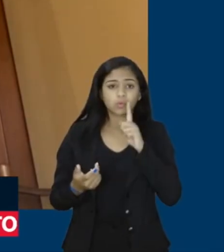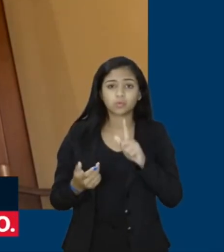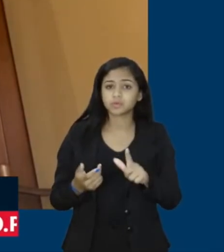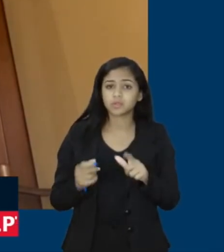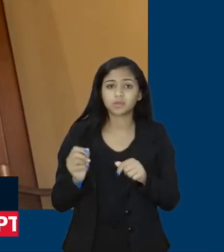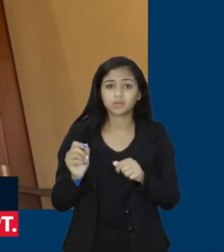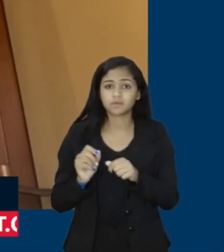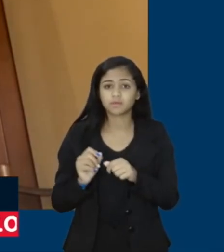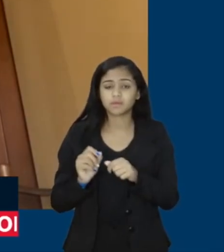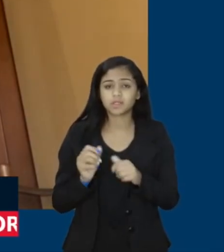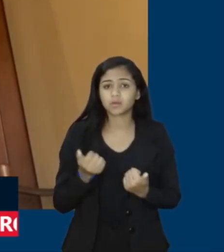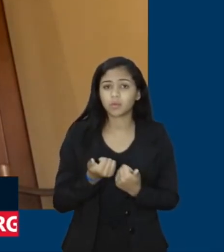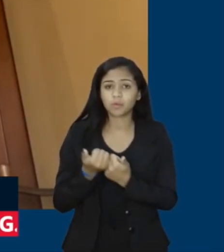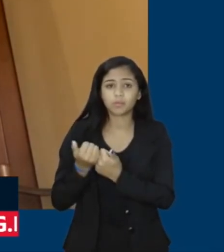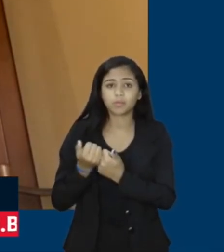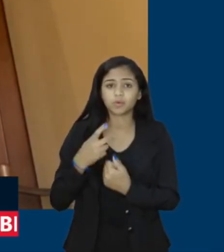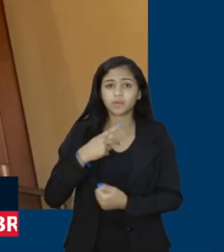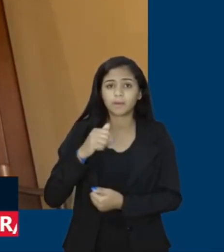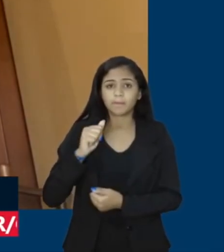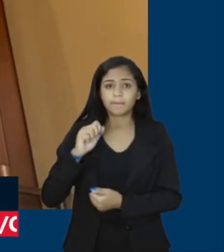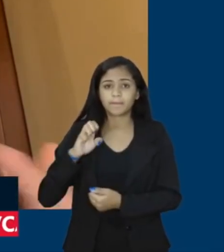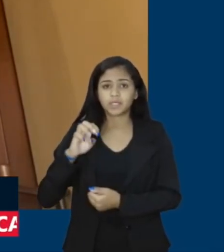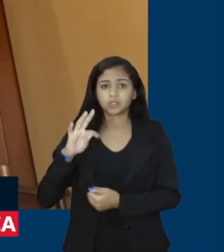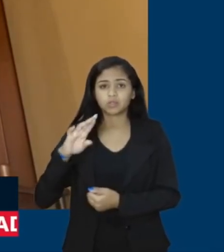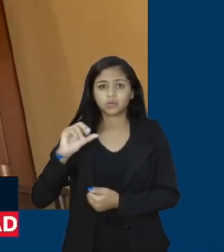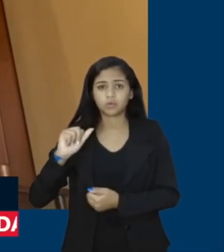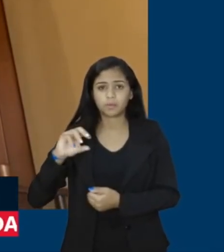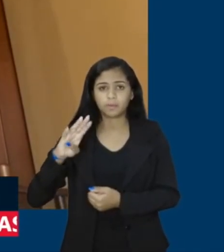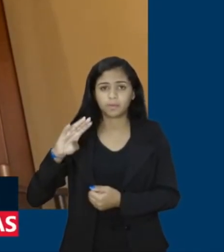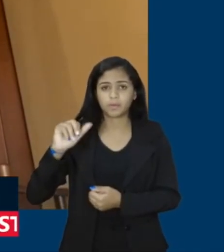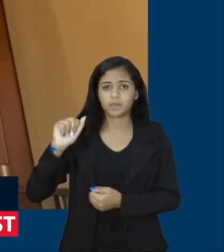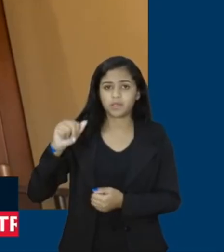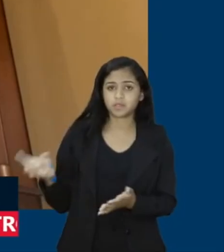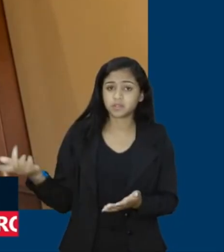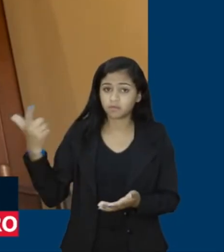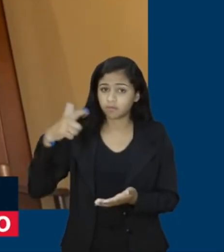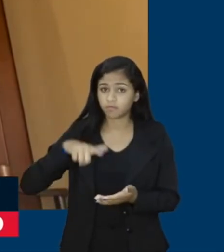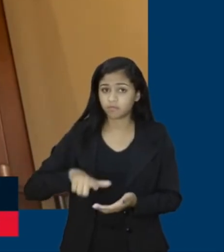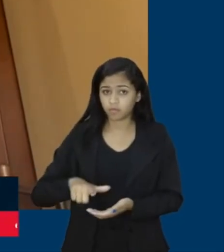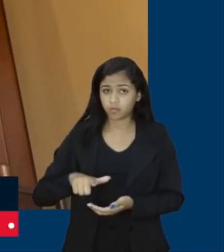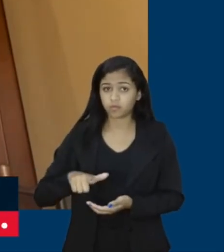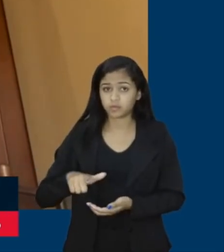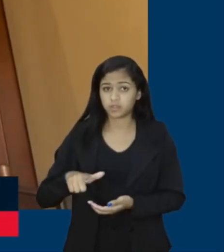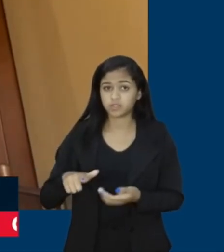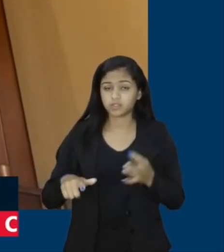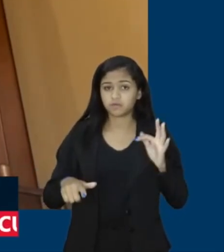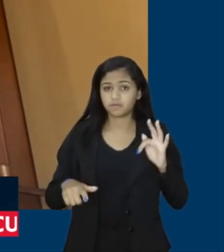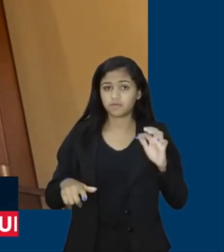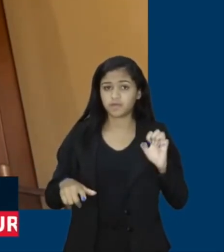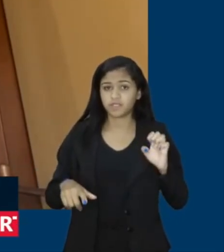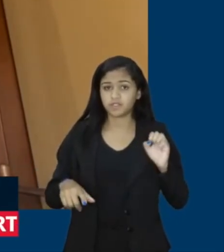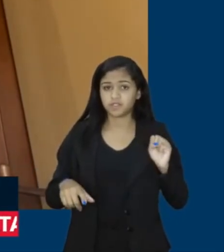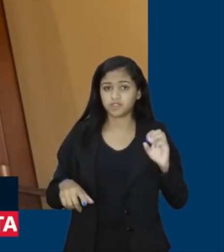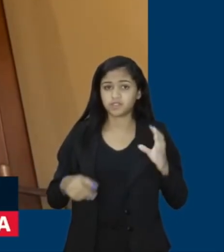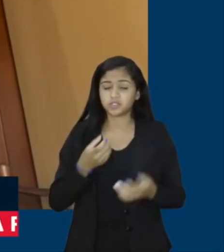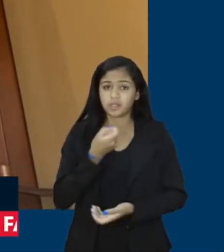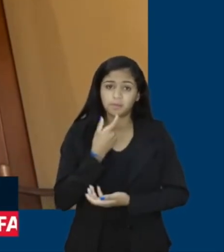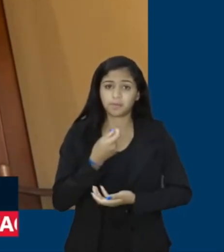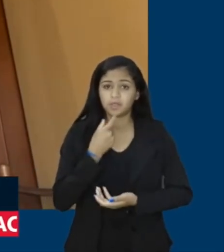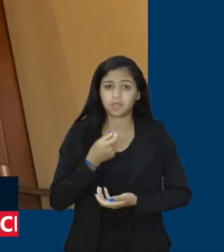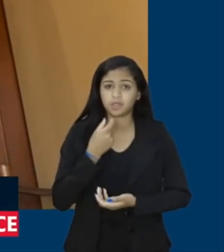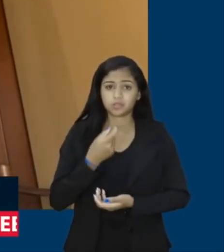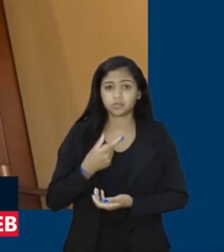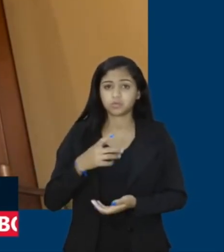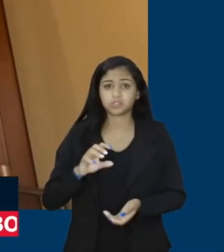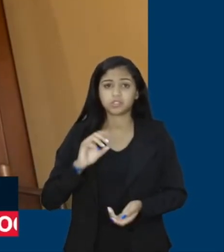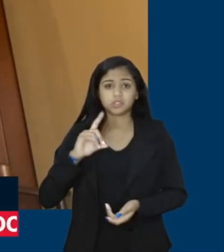auxílio da Petrobras. Então, nós vamos ter a retomada da produção de fertilizantes, uma ampliação na produção de